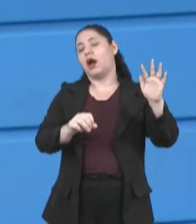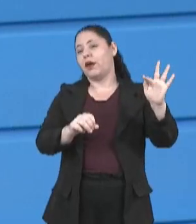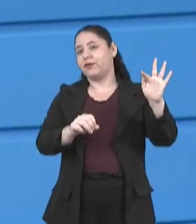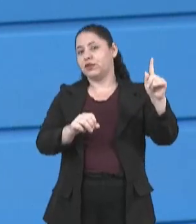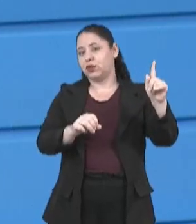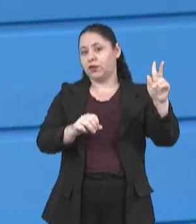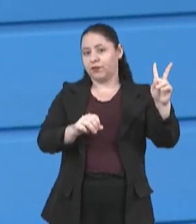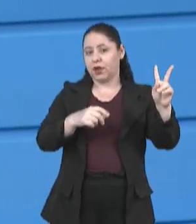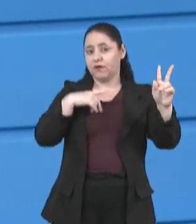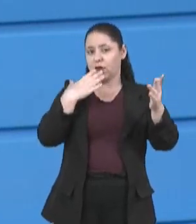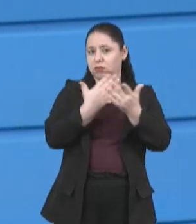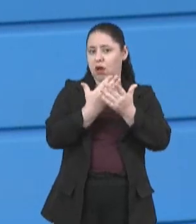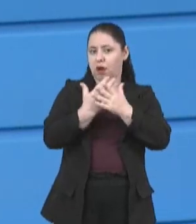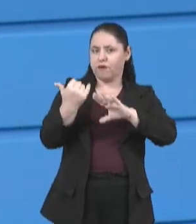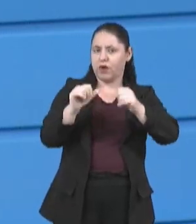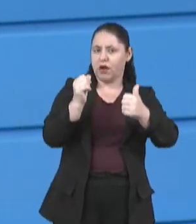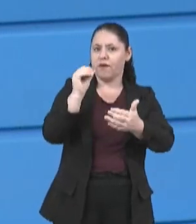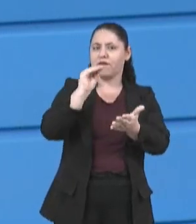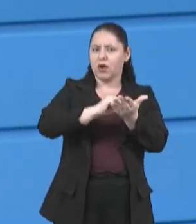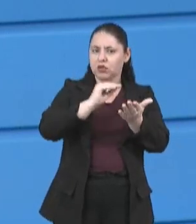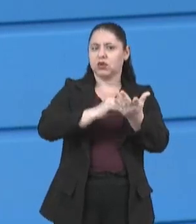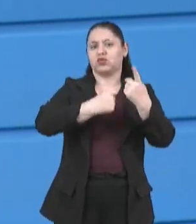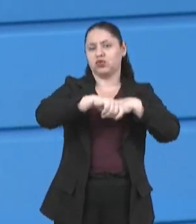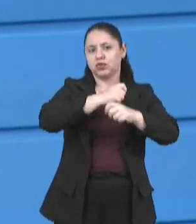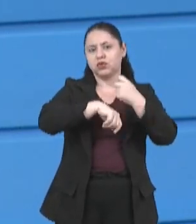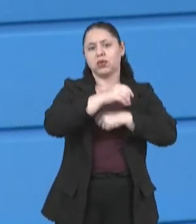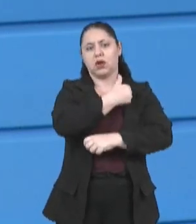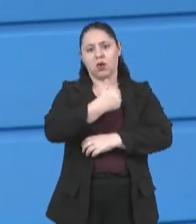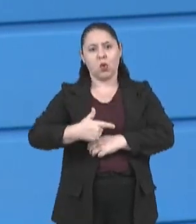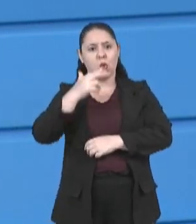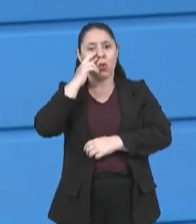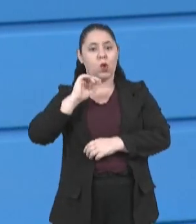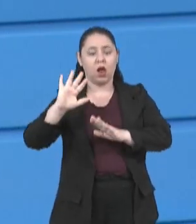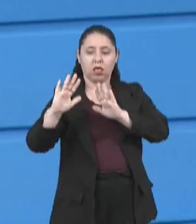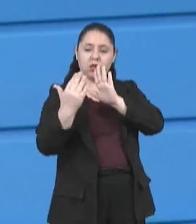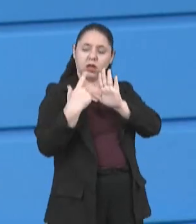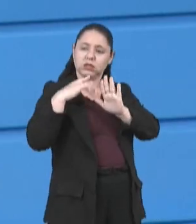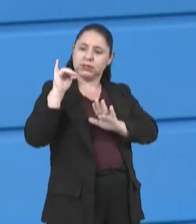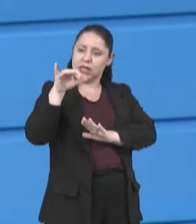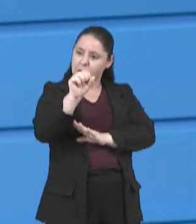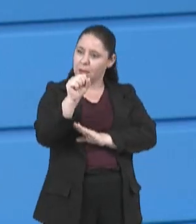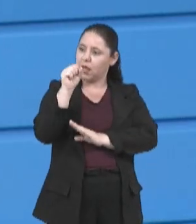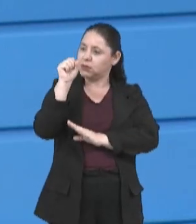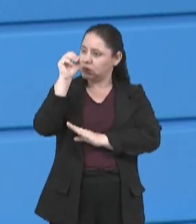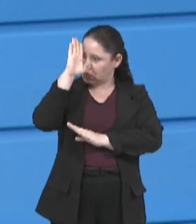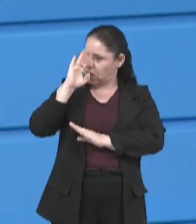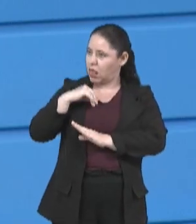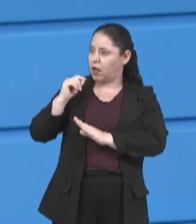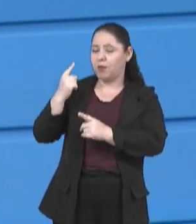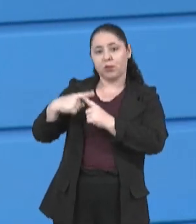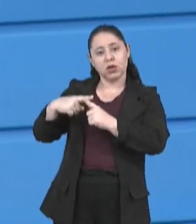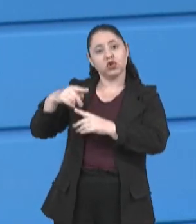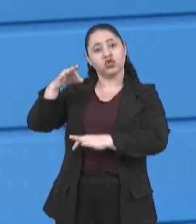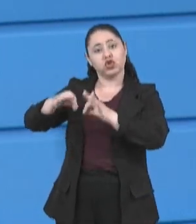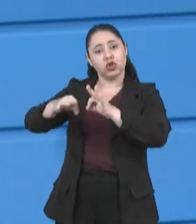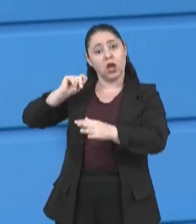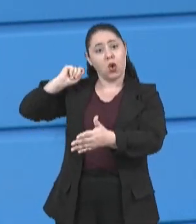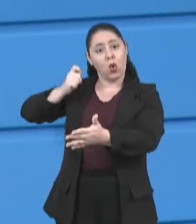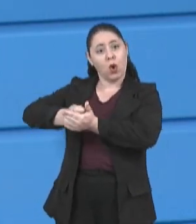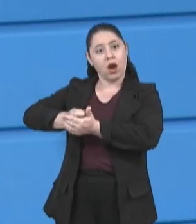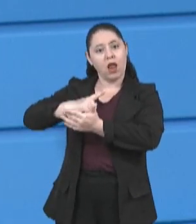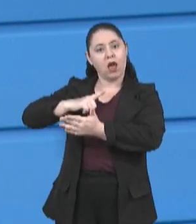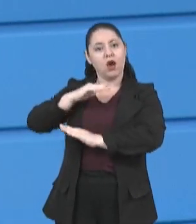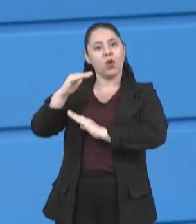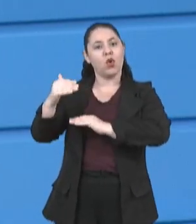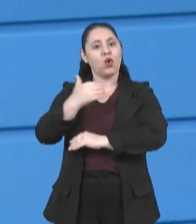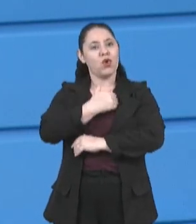debruçando sobre a falta de gestão do governador Eduardo Riedel face à renúncia fiscal, é porque nós ajuizamos e